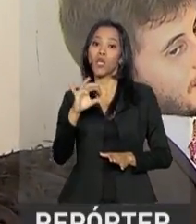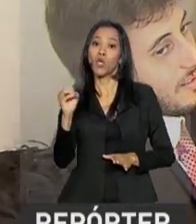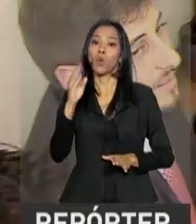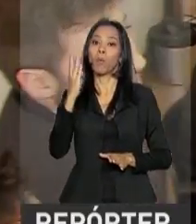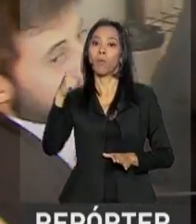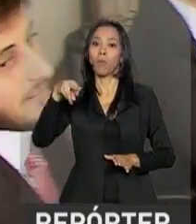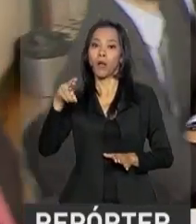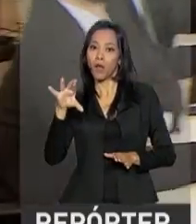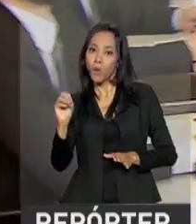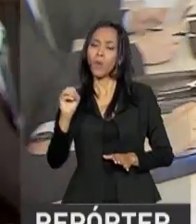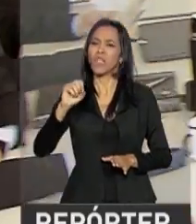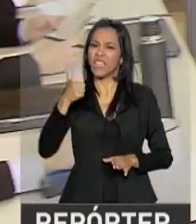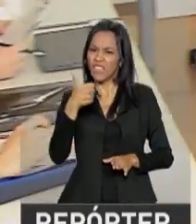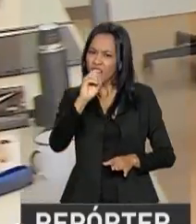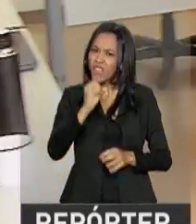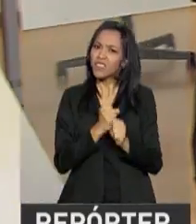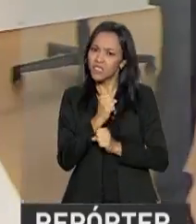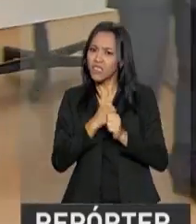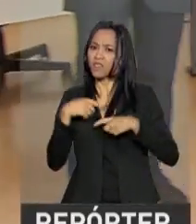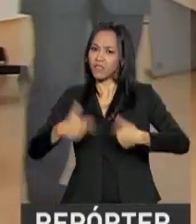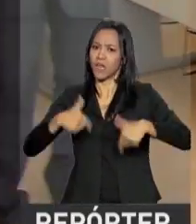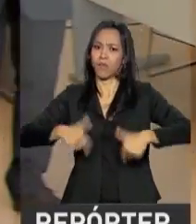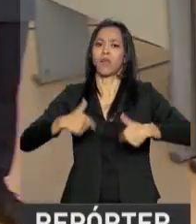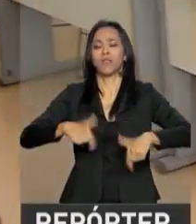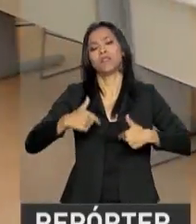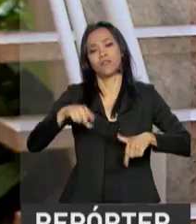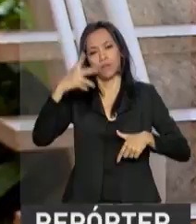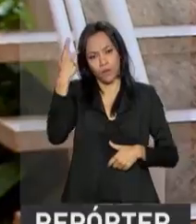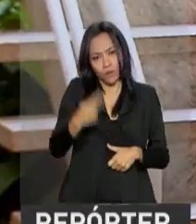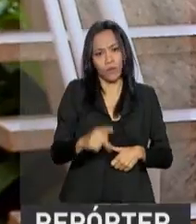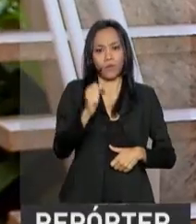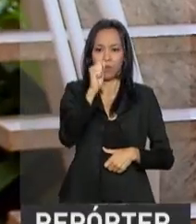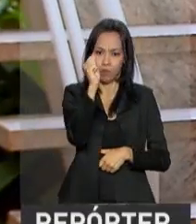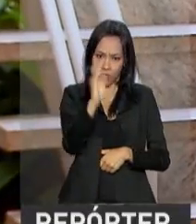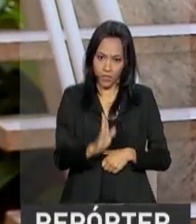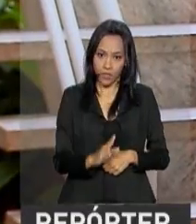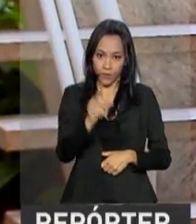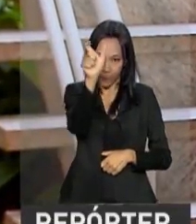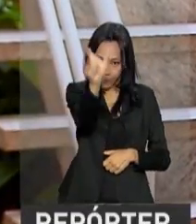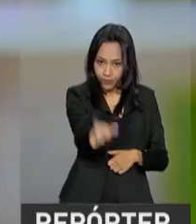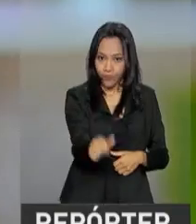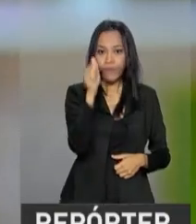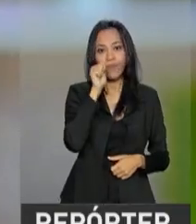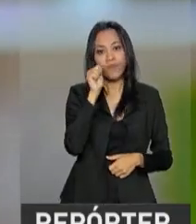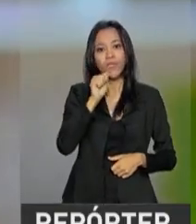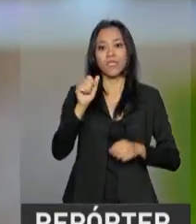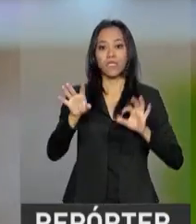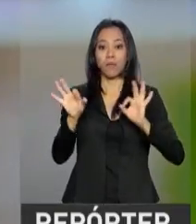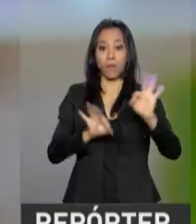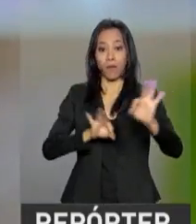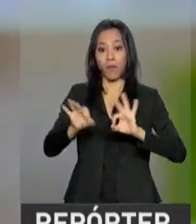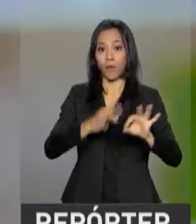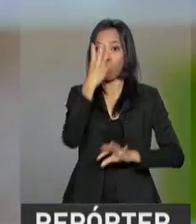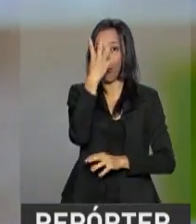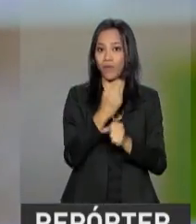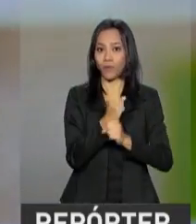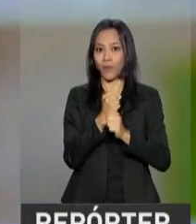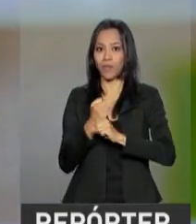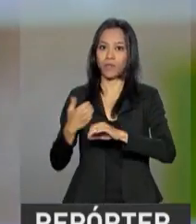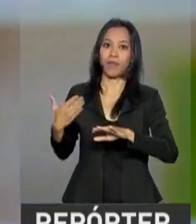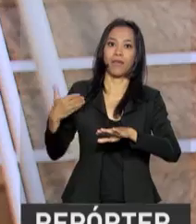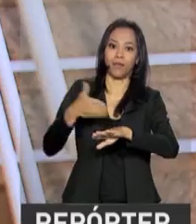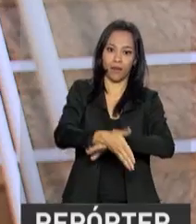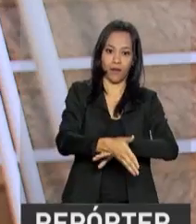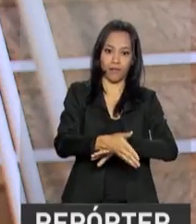10 anos e ajudou a consolidar as fronteiras do país. A Érica se preparou por 4 anos para entrar na